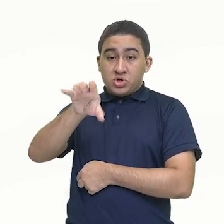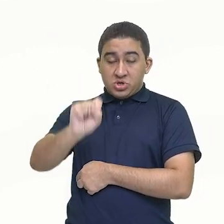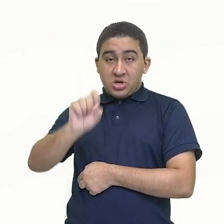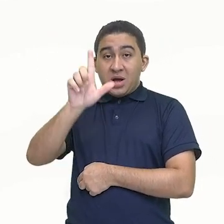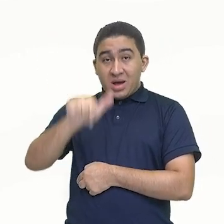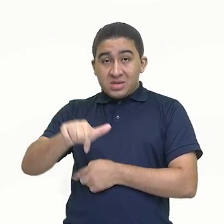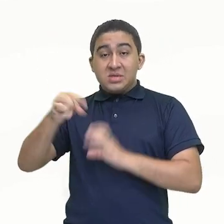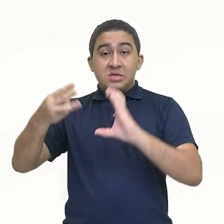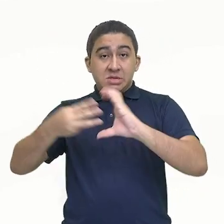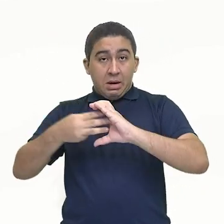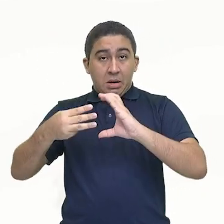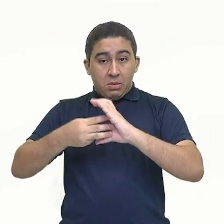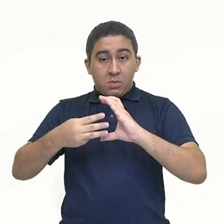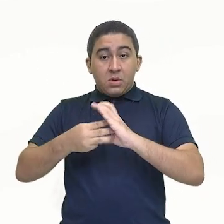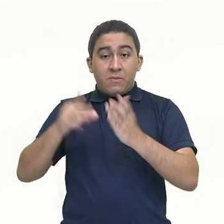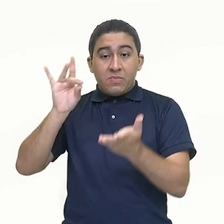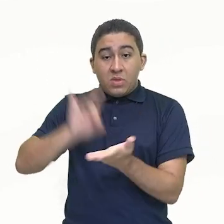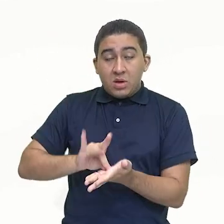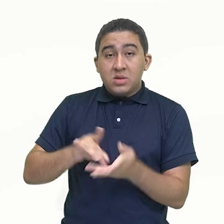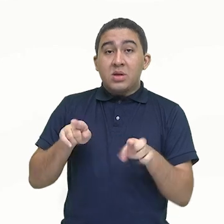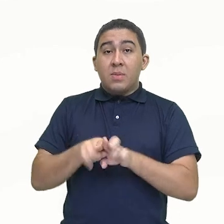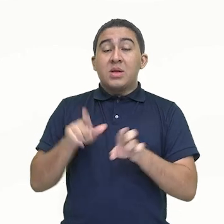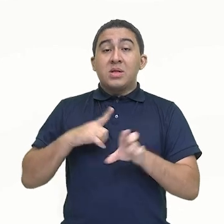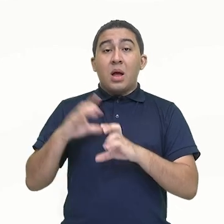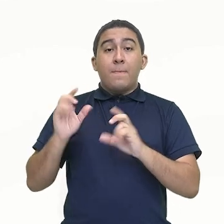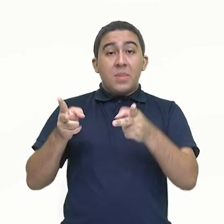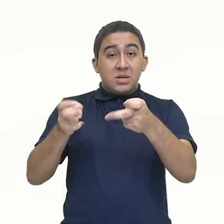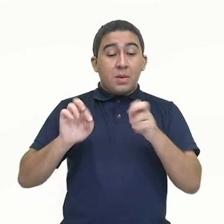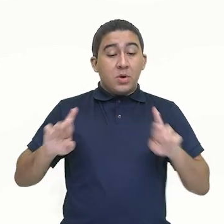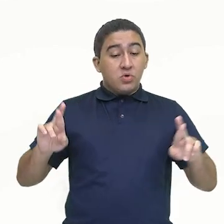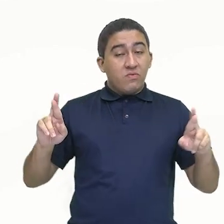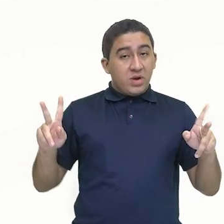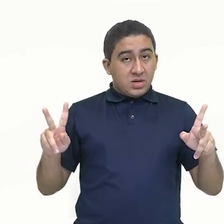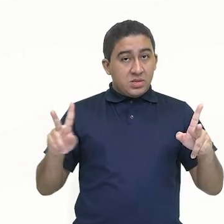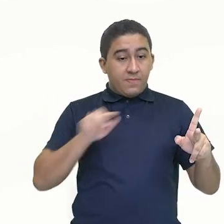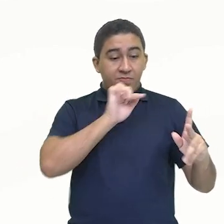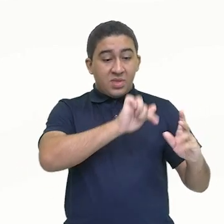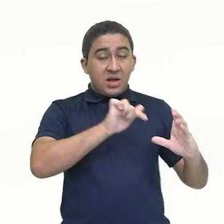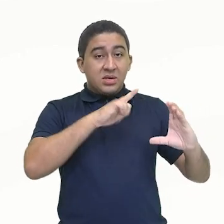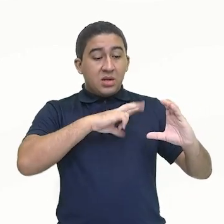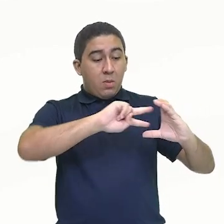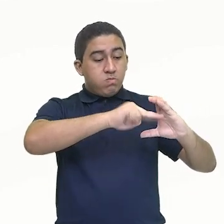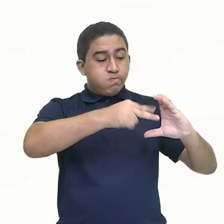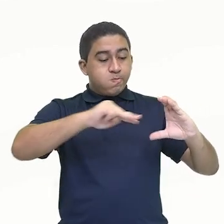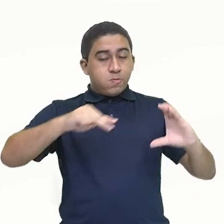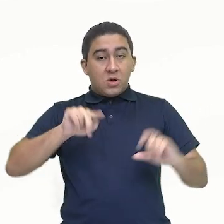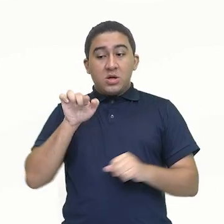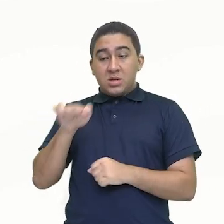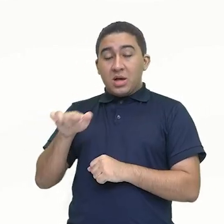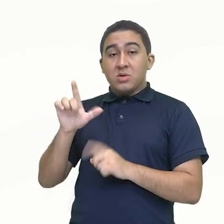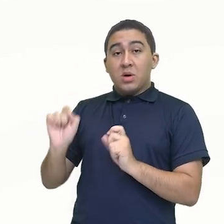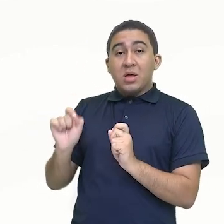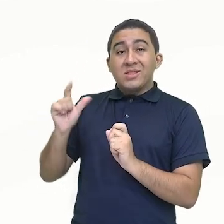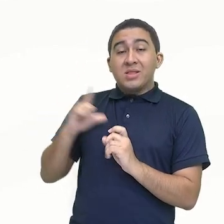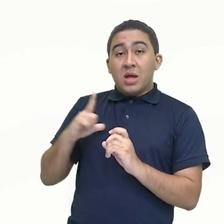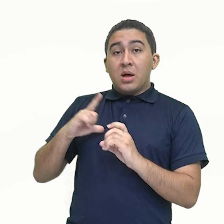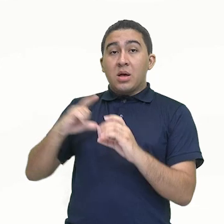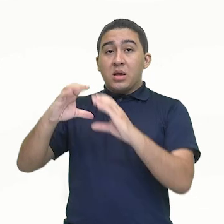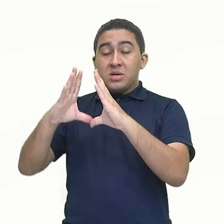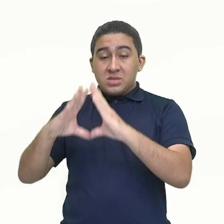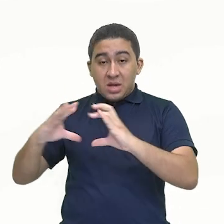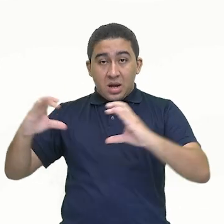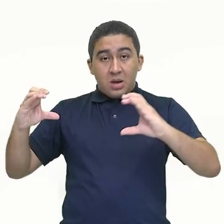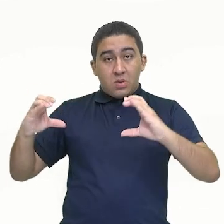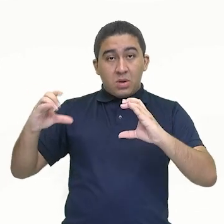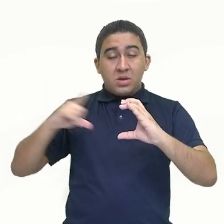verdadeiras, aqui dentro está a diferença entre esses dois tipos de células. É que o seu núcleo ele é formado,